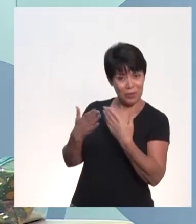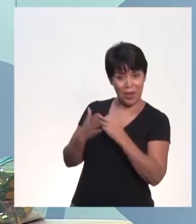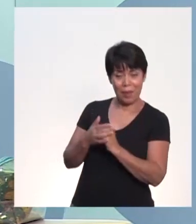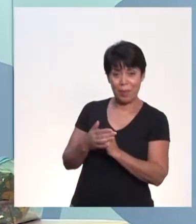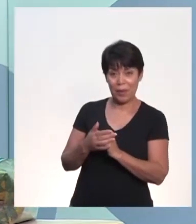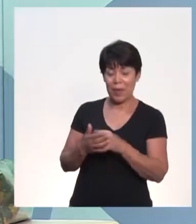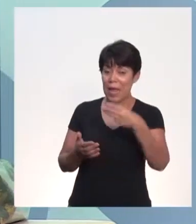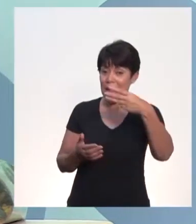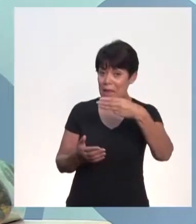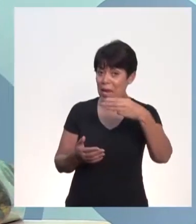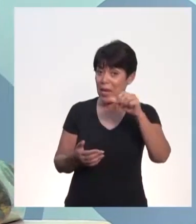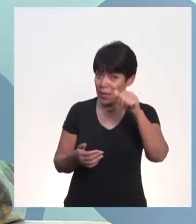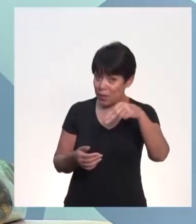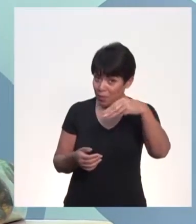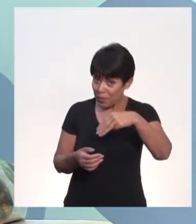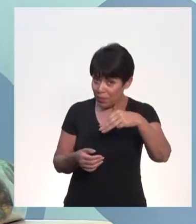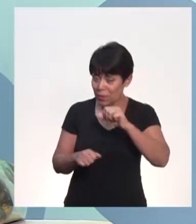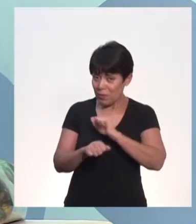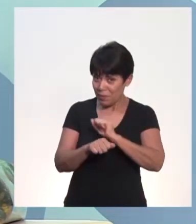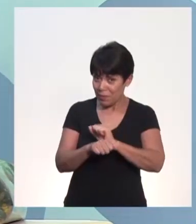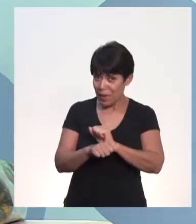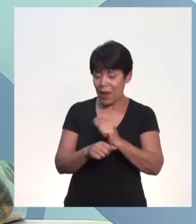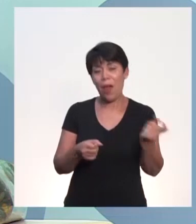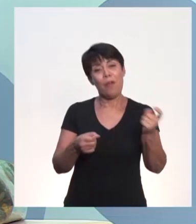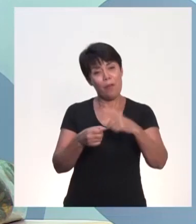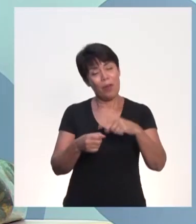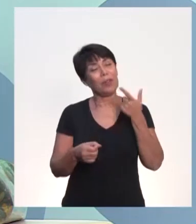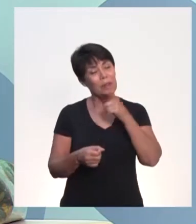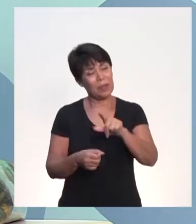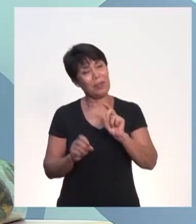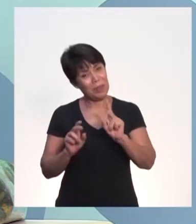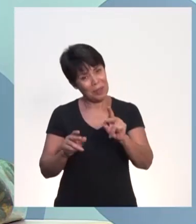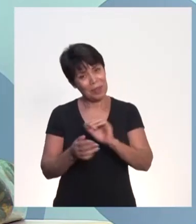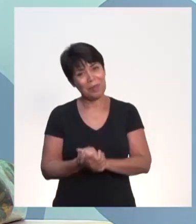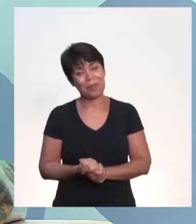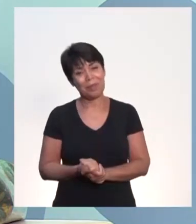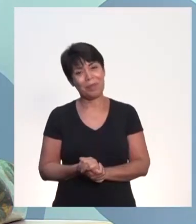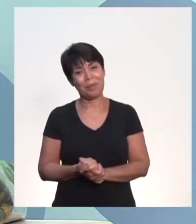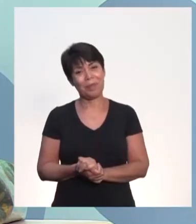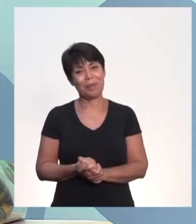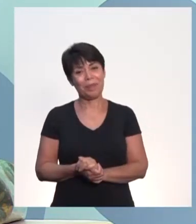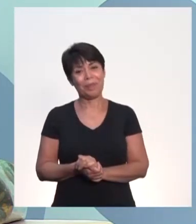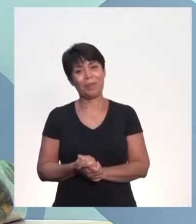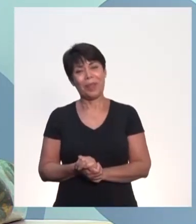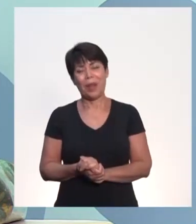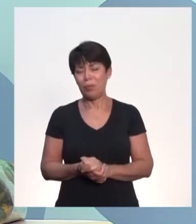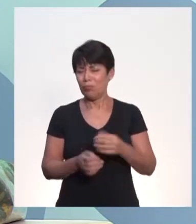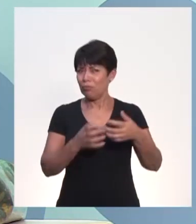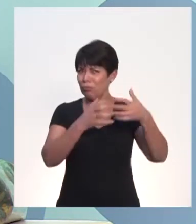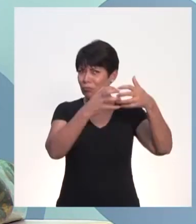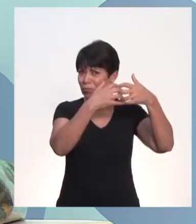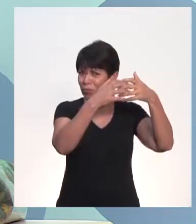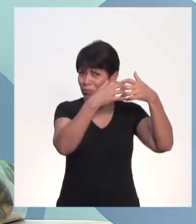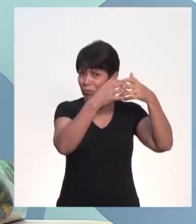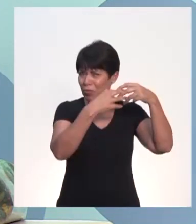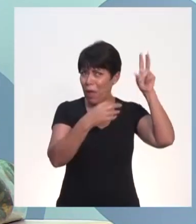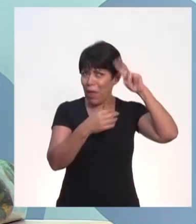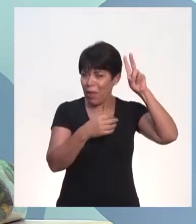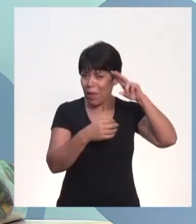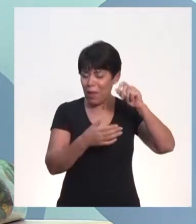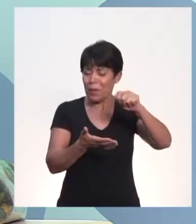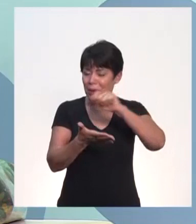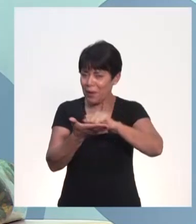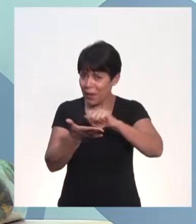3 minutinhos e depois a gente retorna mais uma vez, tudo bem? Então, vamos lá? Raciocina rapidinho, reflete, anota